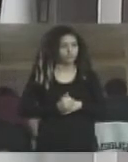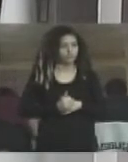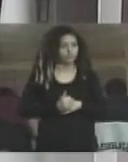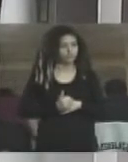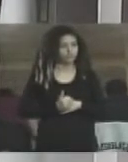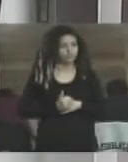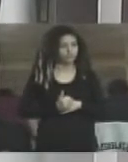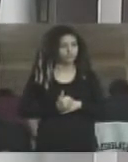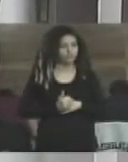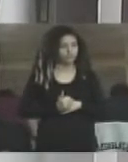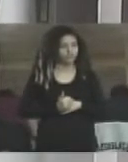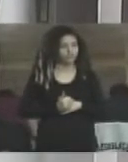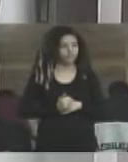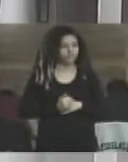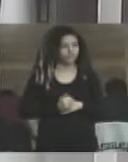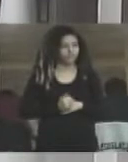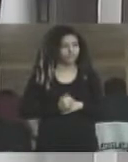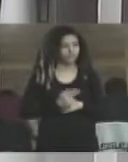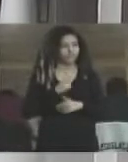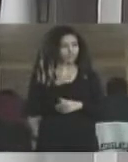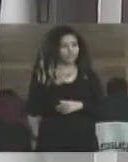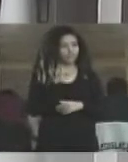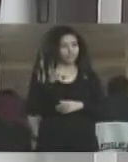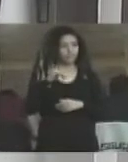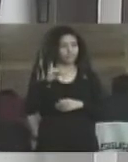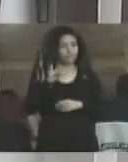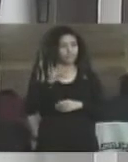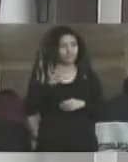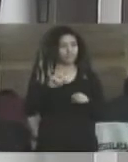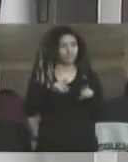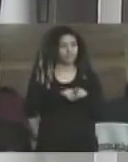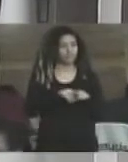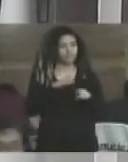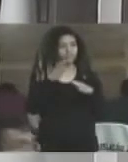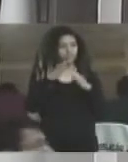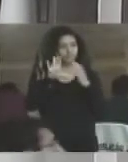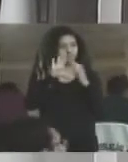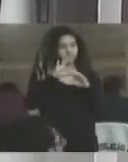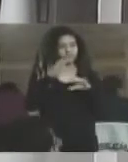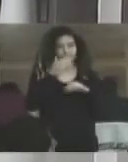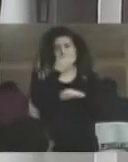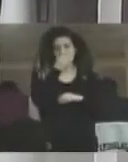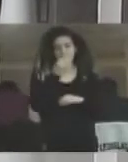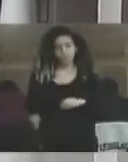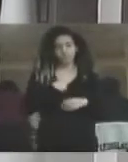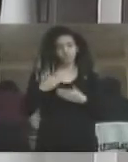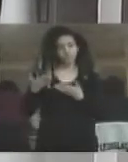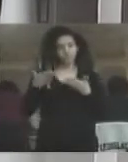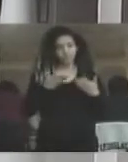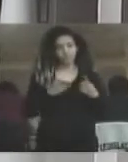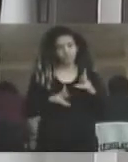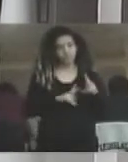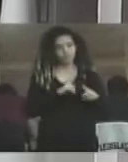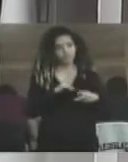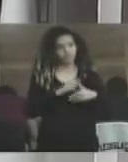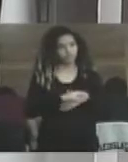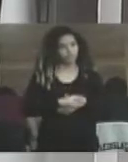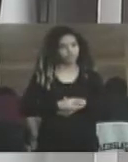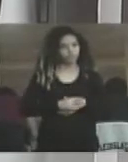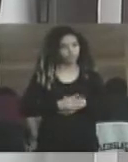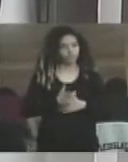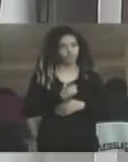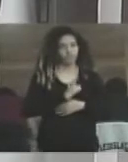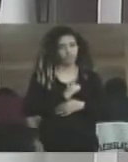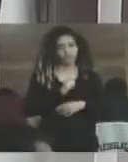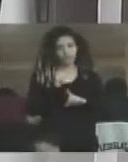Cris? Então, assim, ela vai estar aqui amanhã cantando, então, eu queria convocar a população para que pudesse vim aqui nos prestigiar, né, que a gente vai